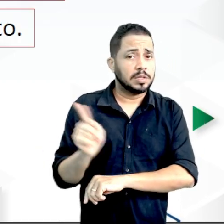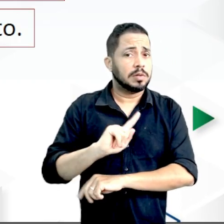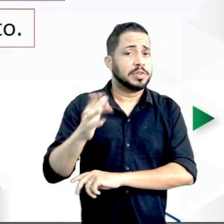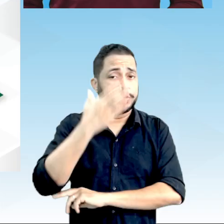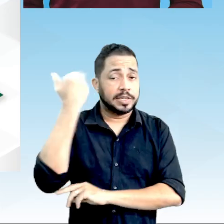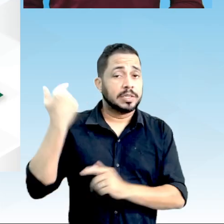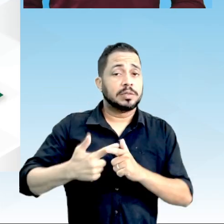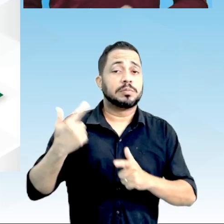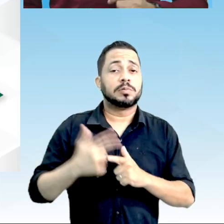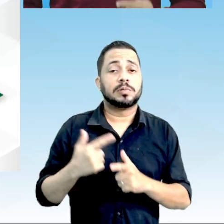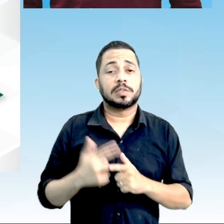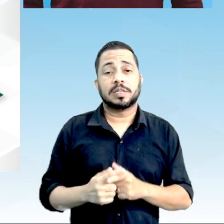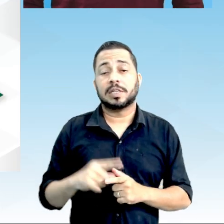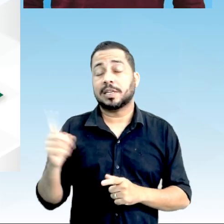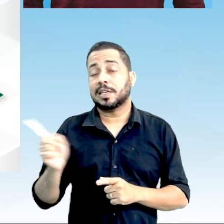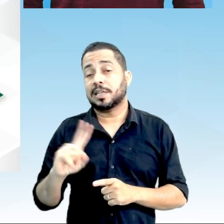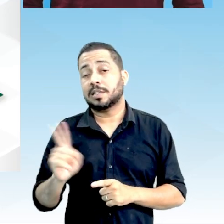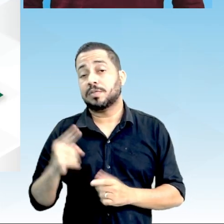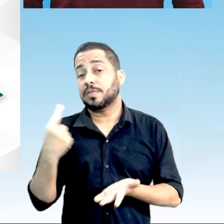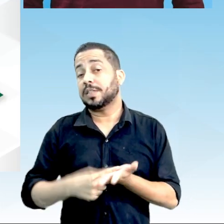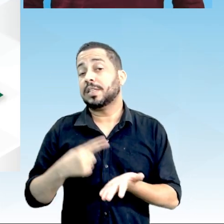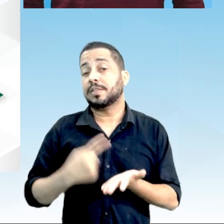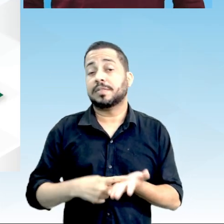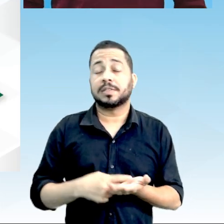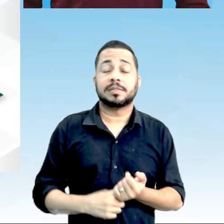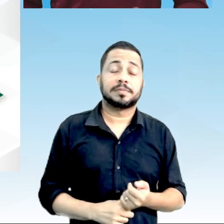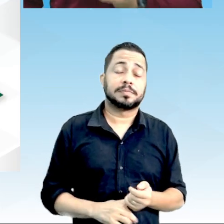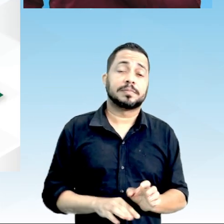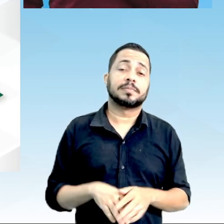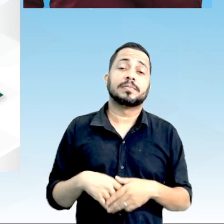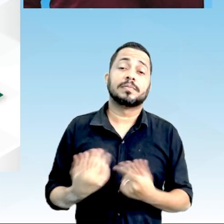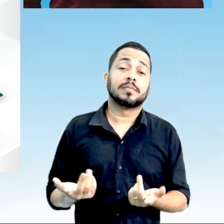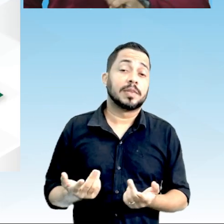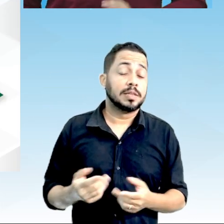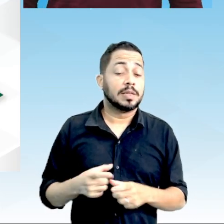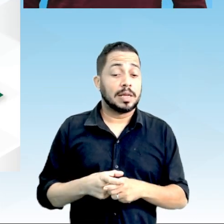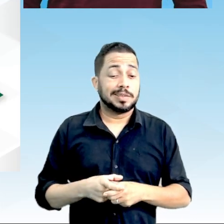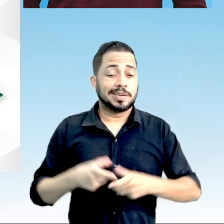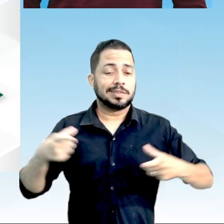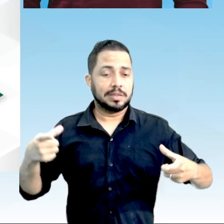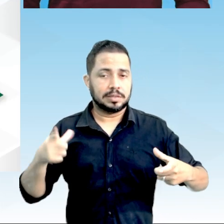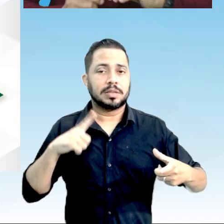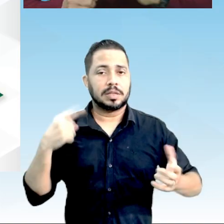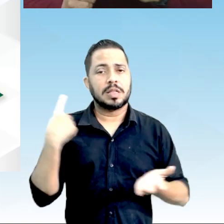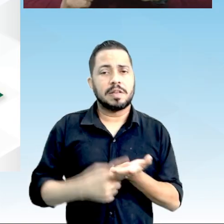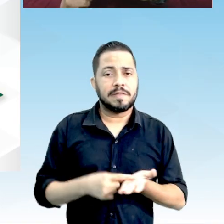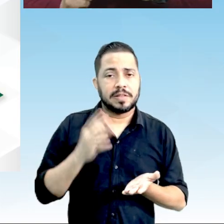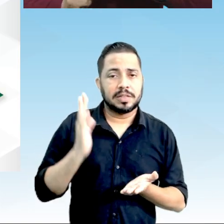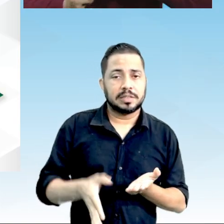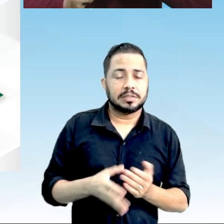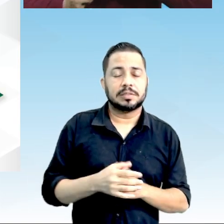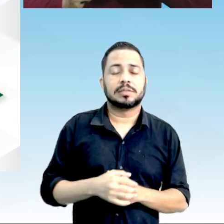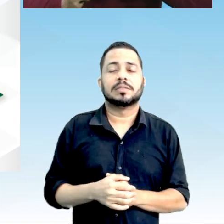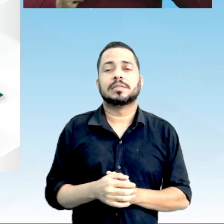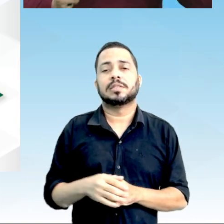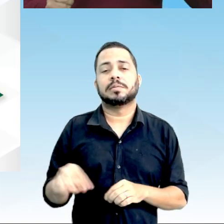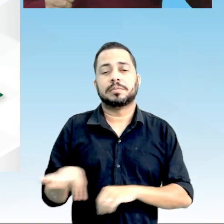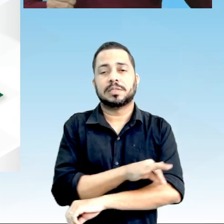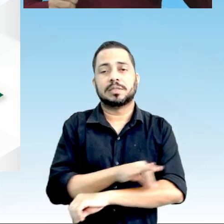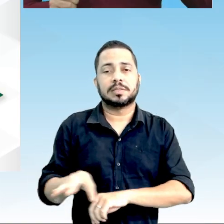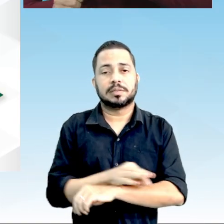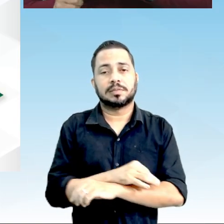a unidade de comprimento não foi definida aí, tá? Mas a grandeza está definida. A grandeza é a medição